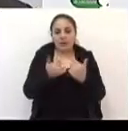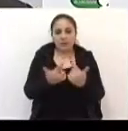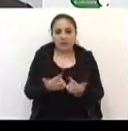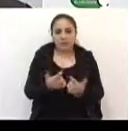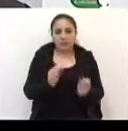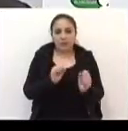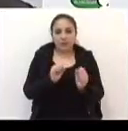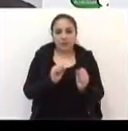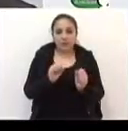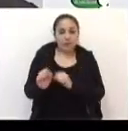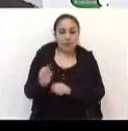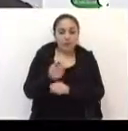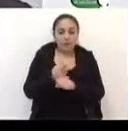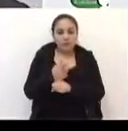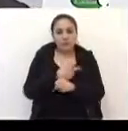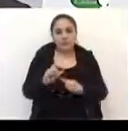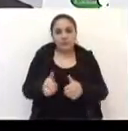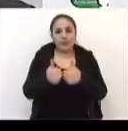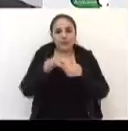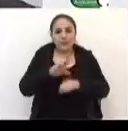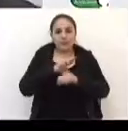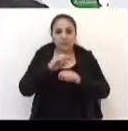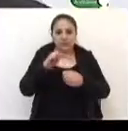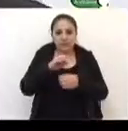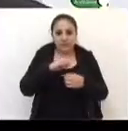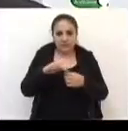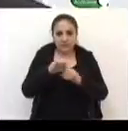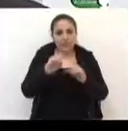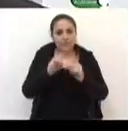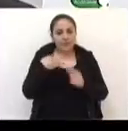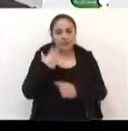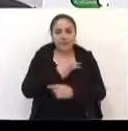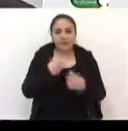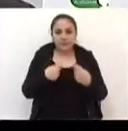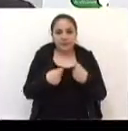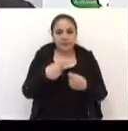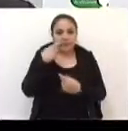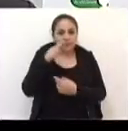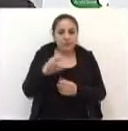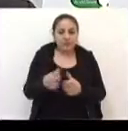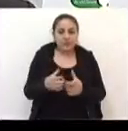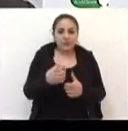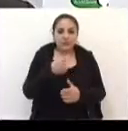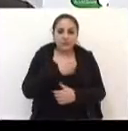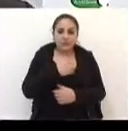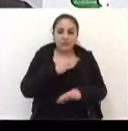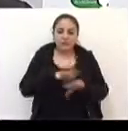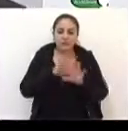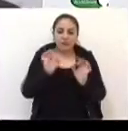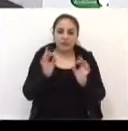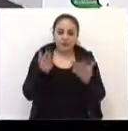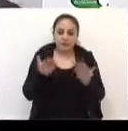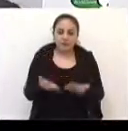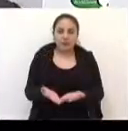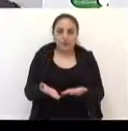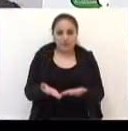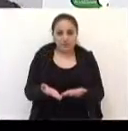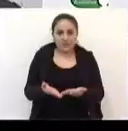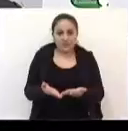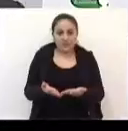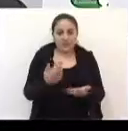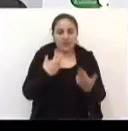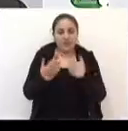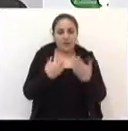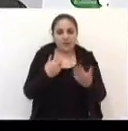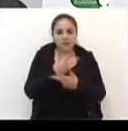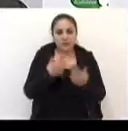ações que buscam melhorar a segurança na cidade, mas nós temos que enfrentar de forma mais focada e de frente a essa